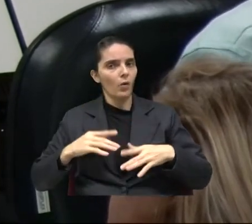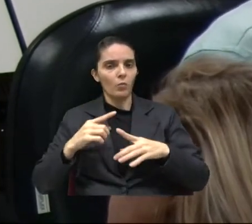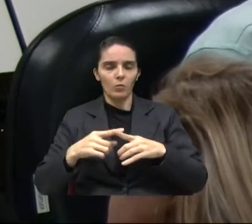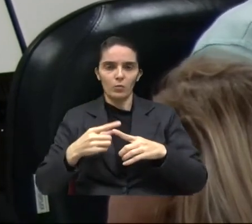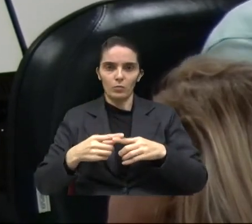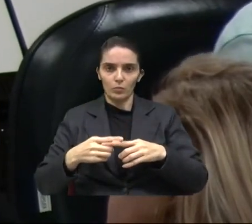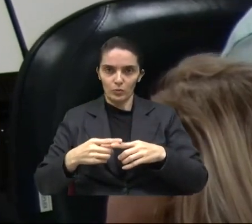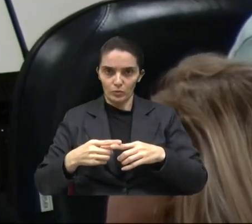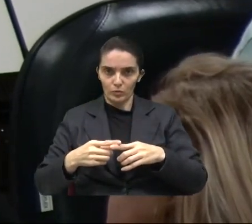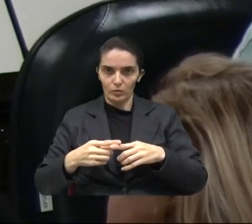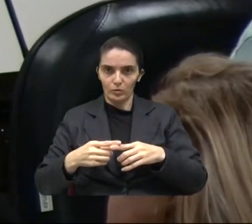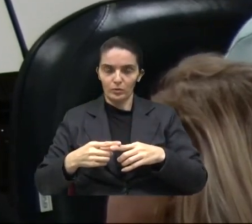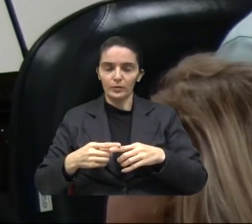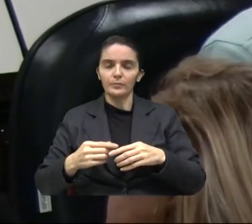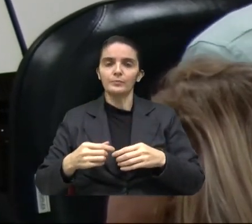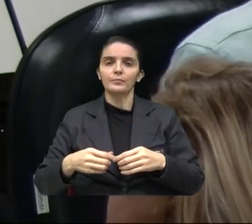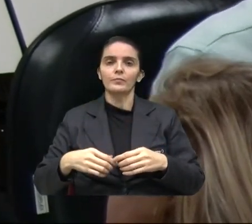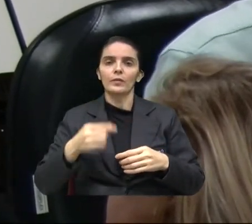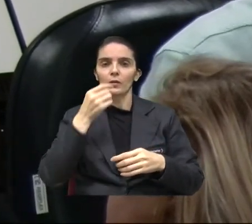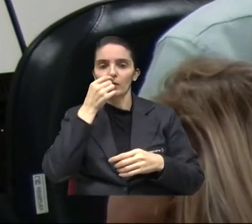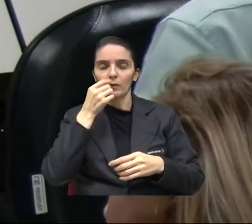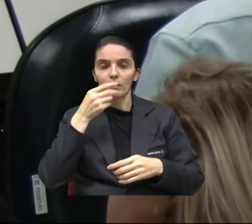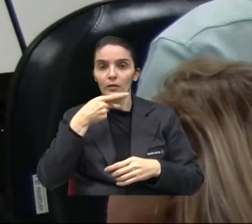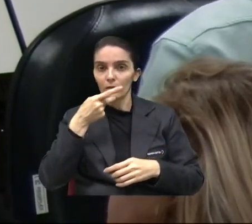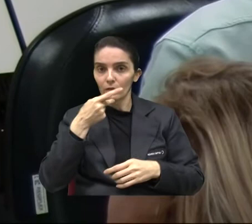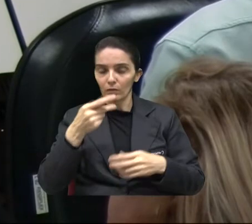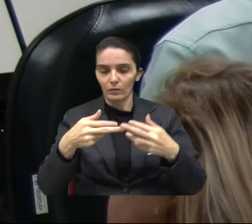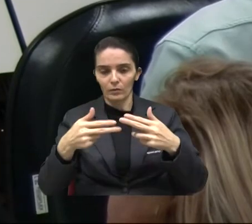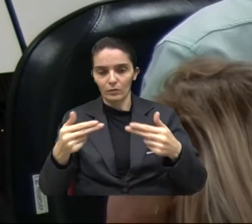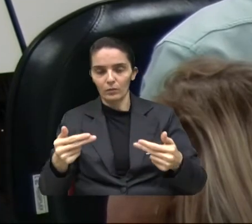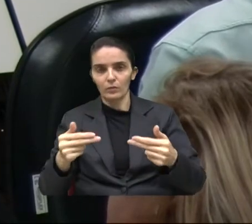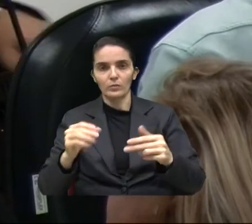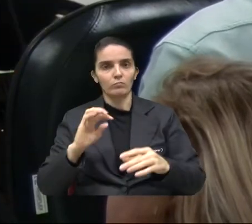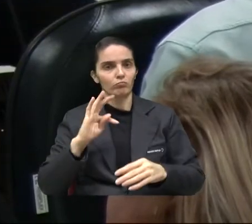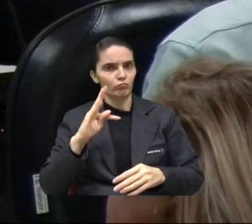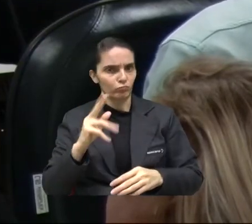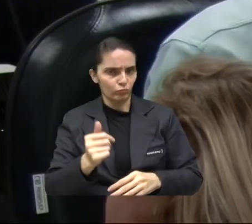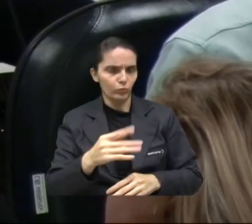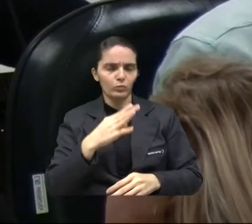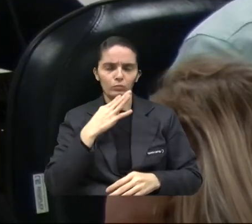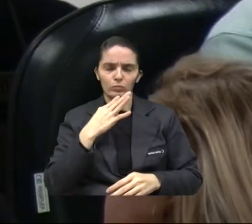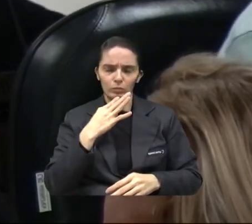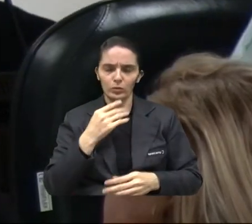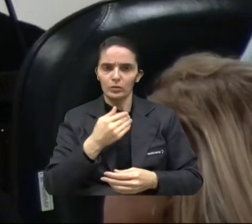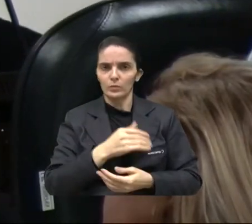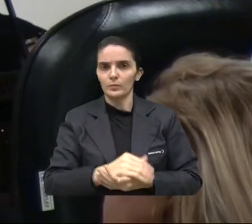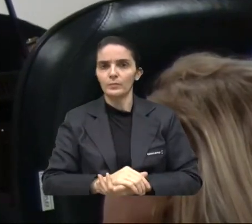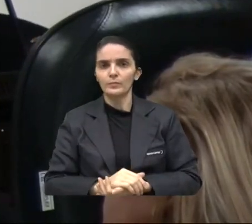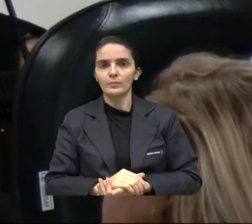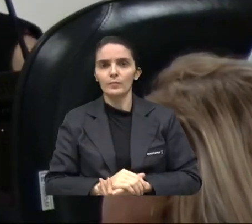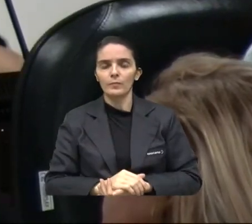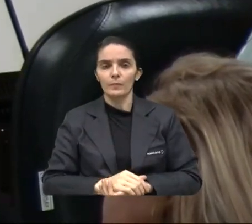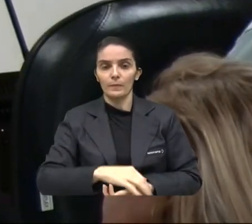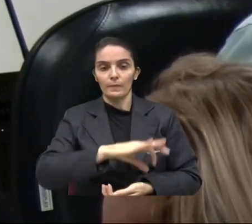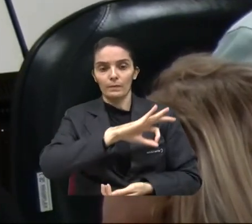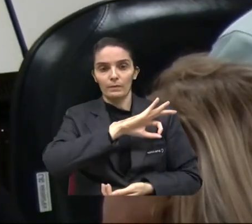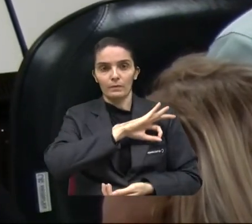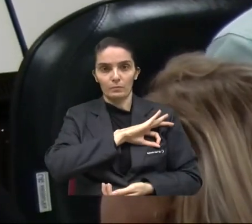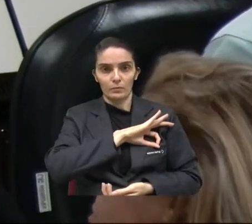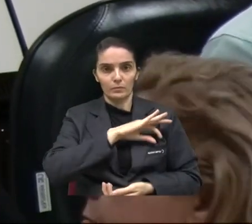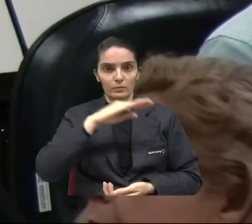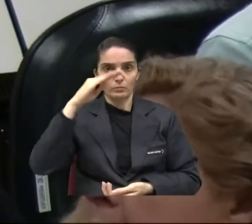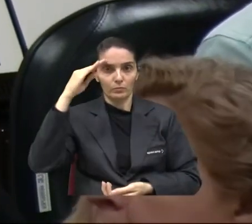informação ela é pública. Conversei com o capitão Oliveira, ele disse que